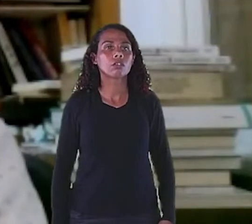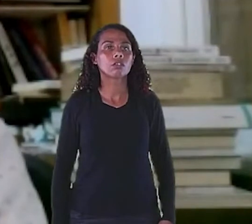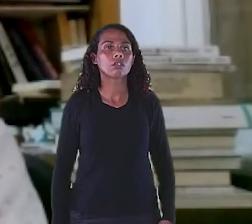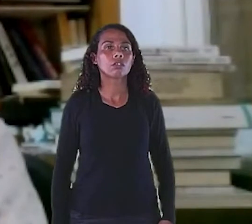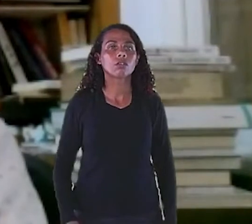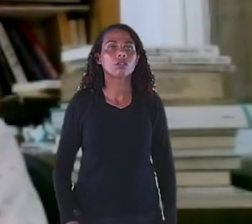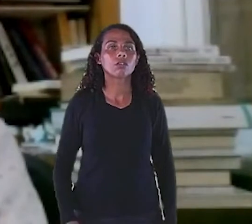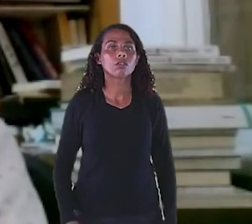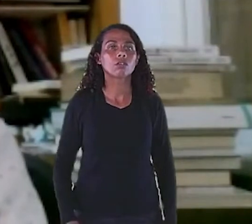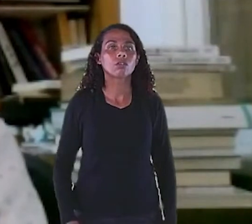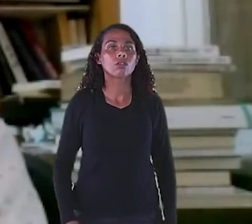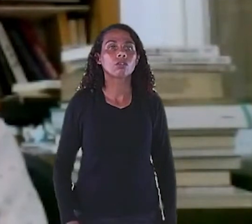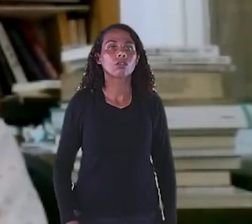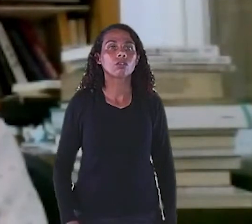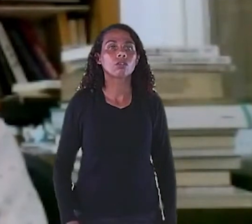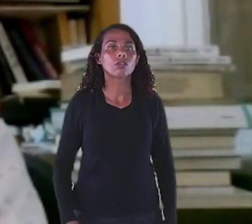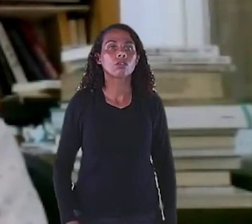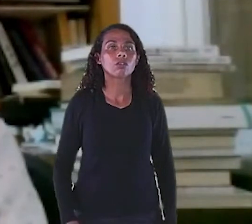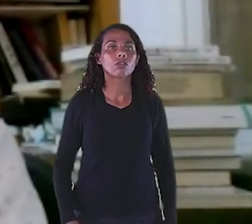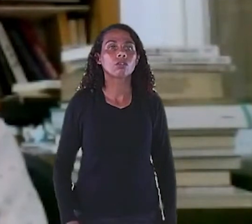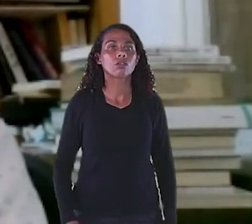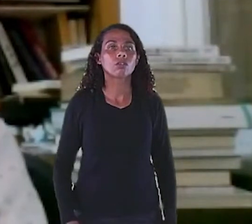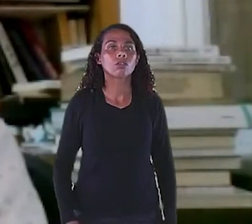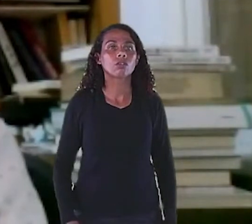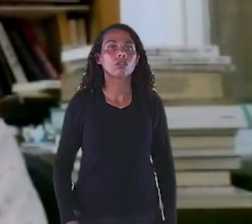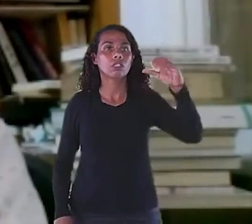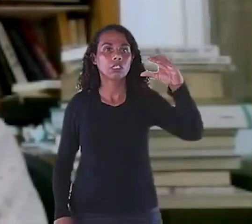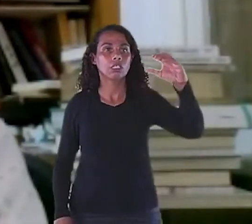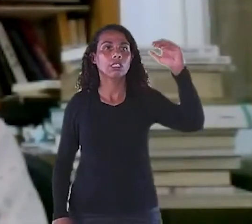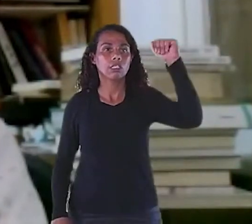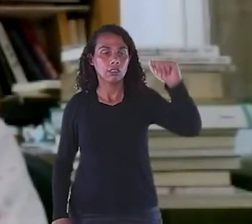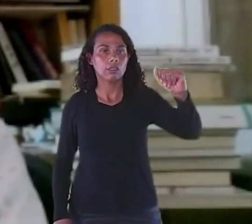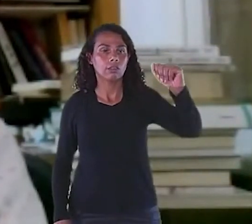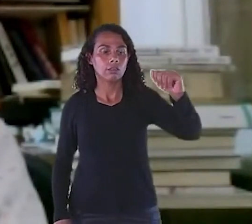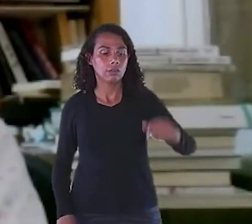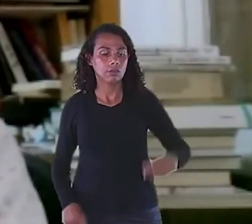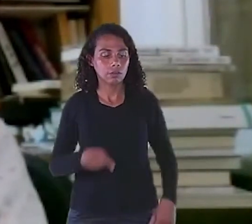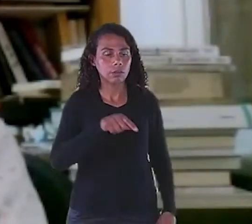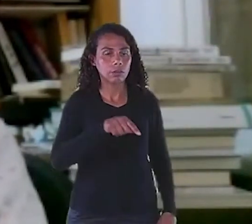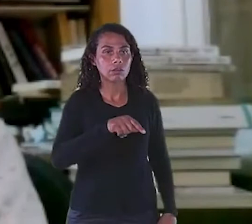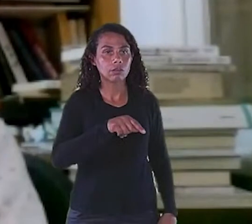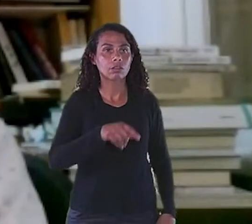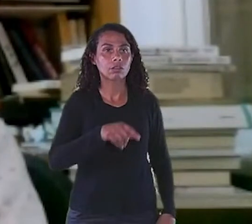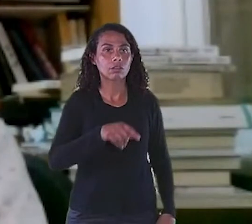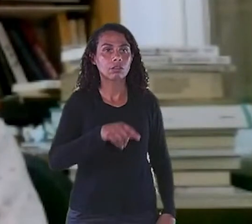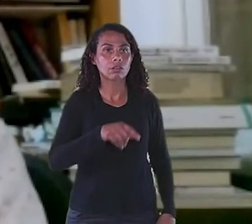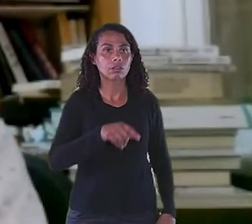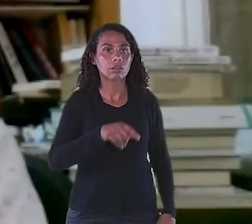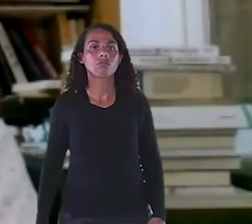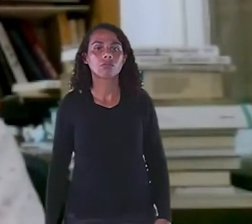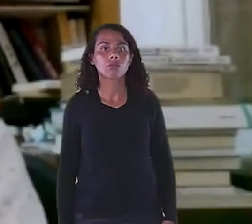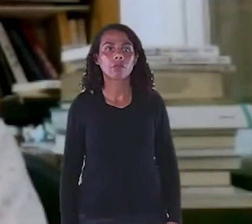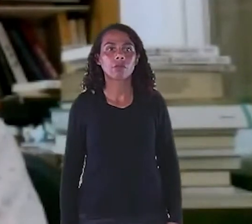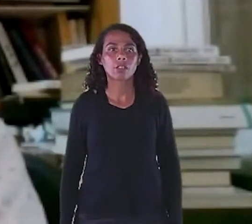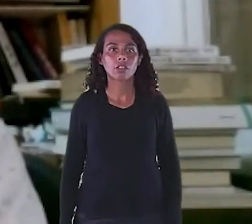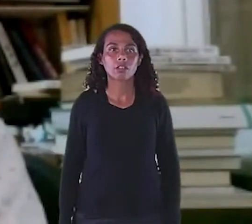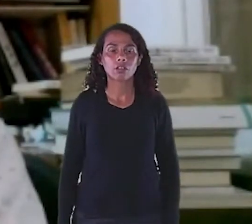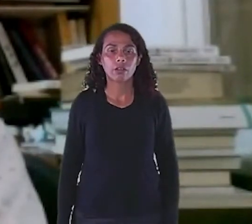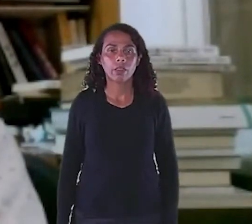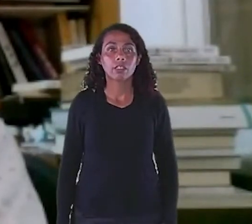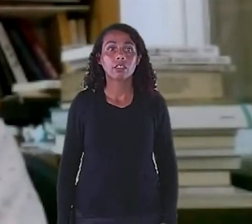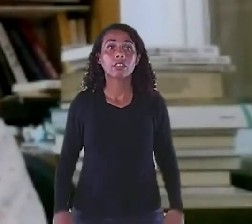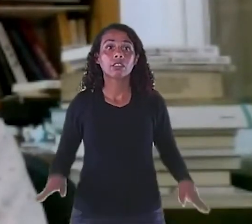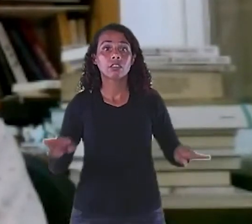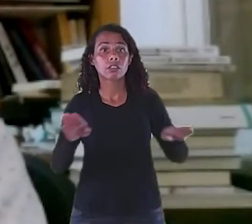Vale. Drummond é uma coisa diferente, né? Eu tenho repetido isso. O Drummond a vida dele